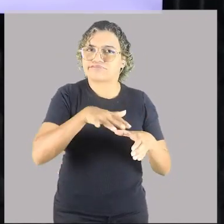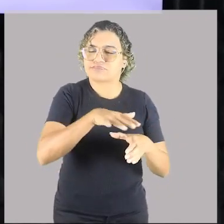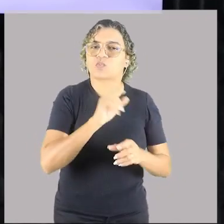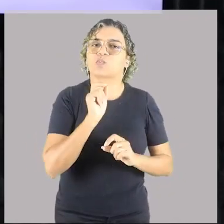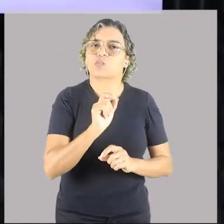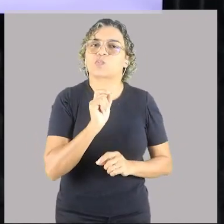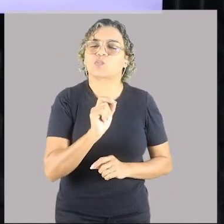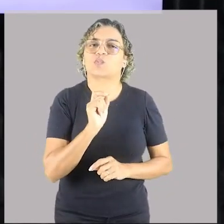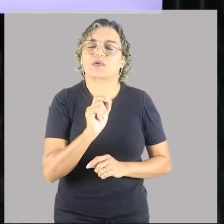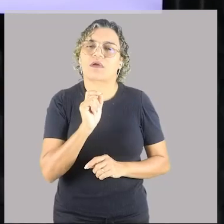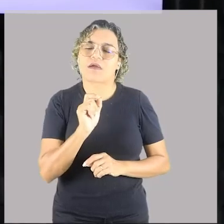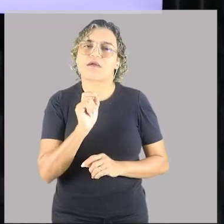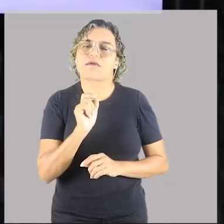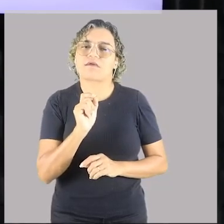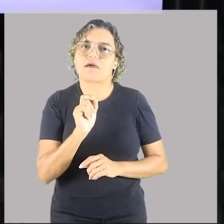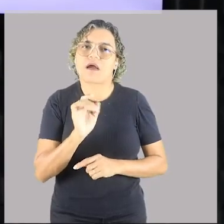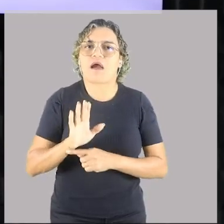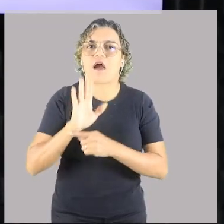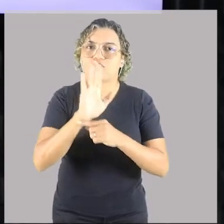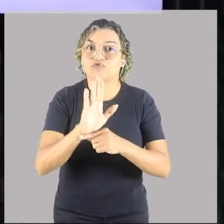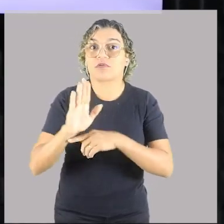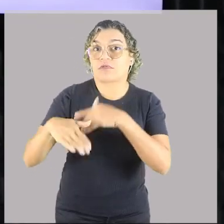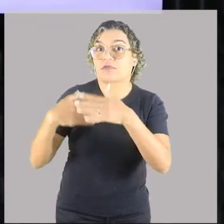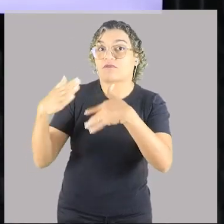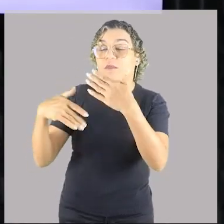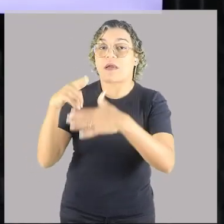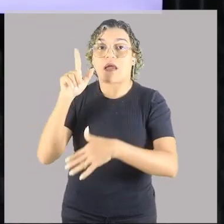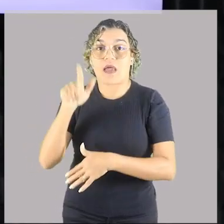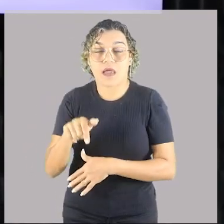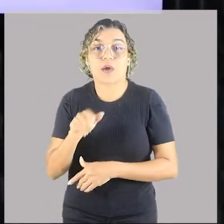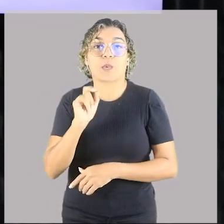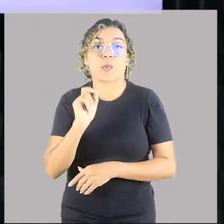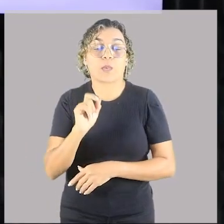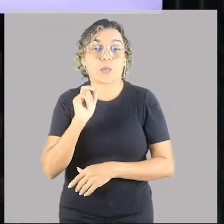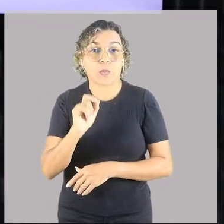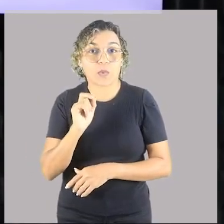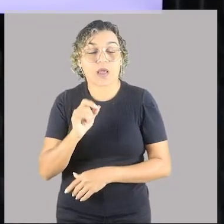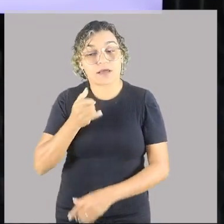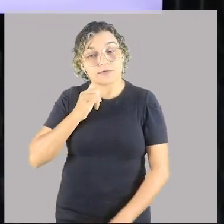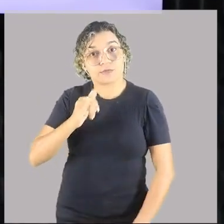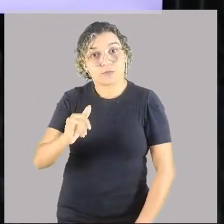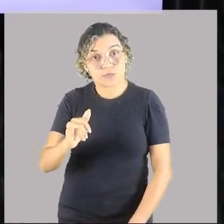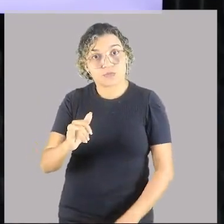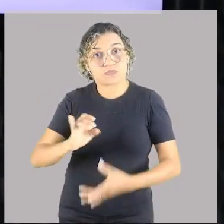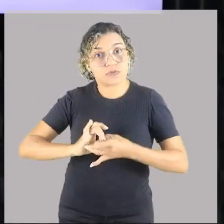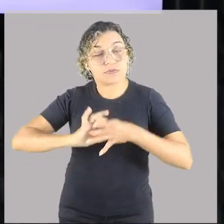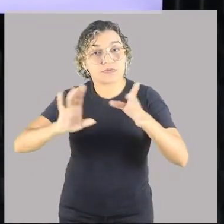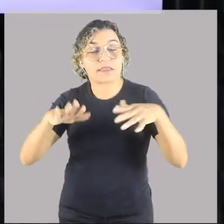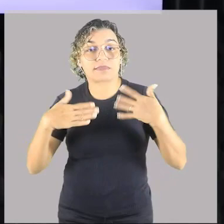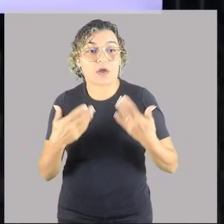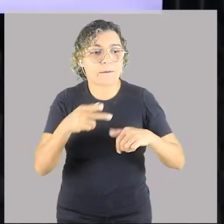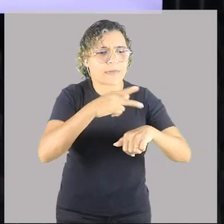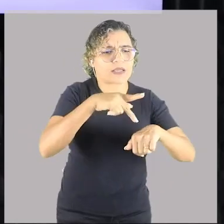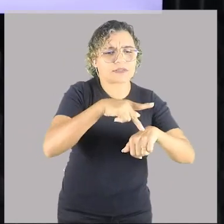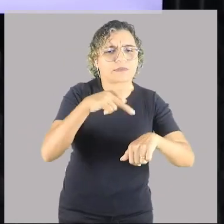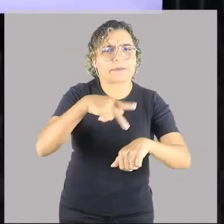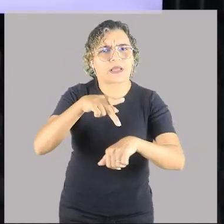vai acabar proporcionando desenvolvimento é uma disponibilidade energética. Então, os